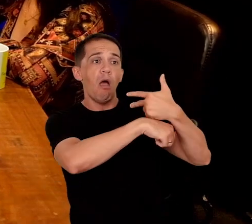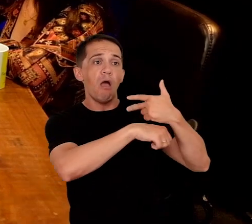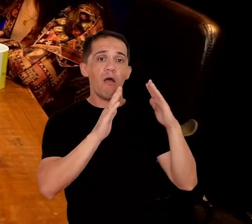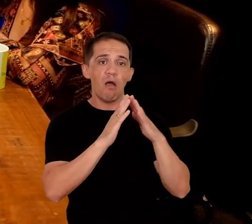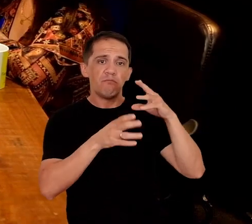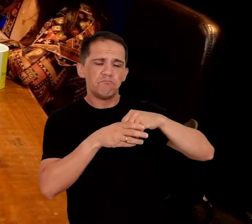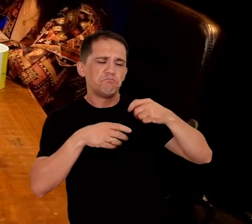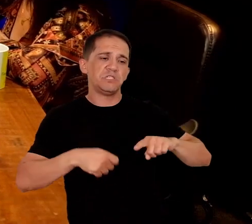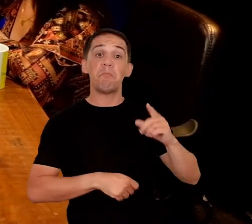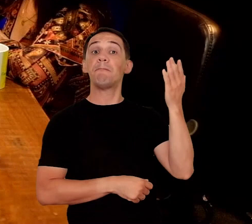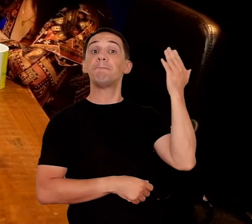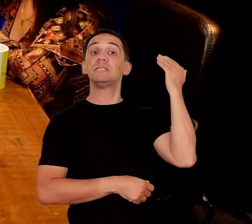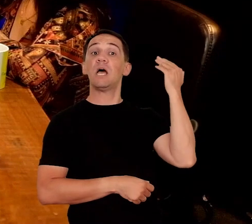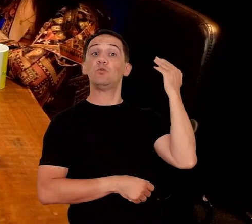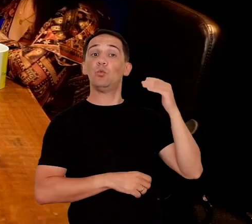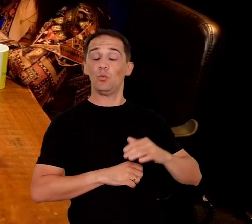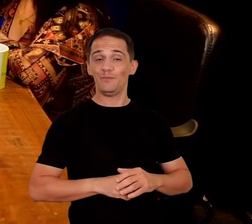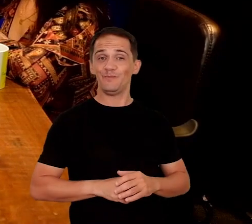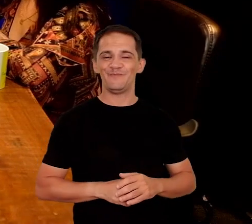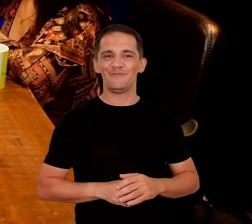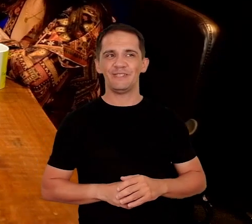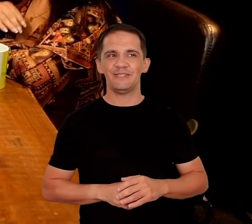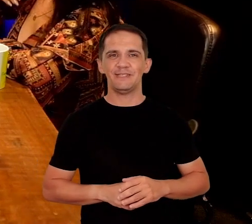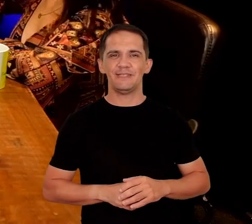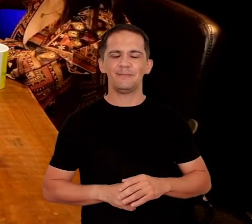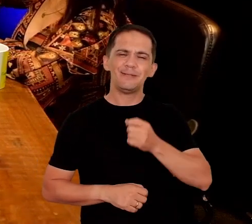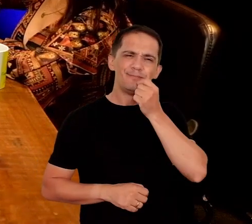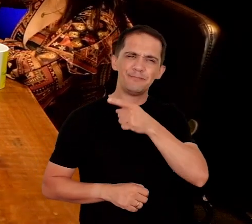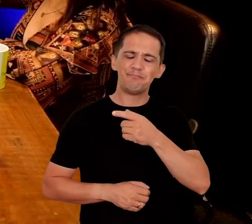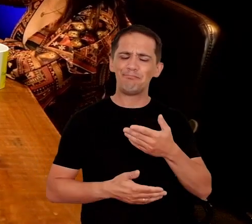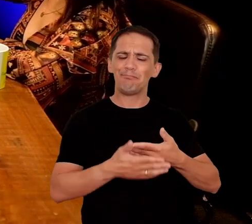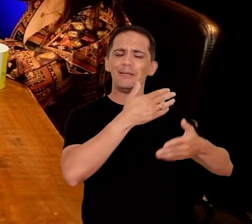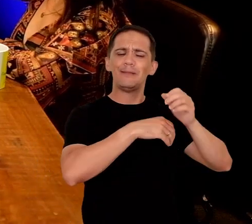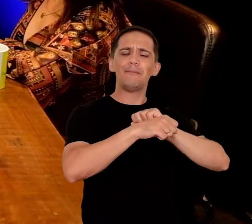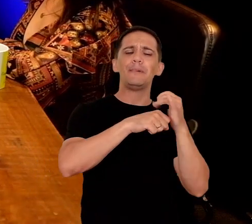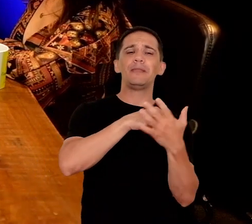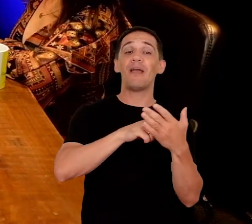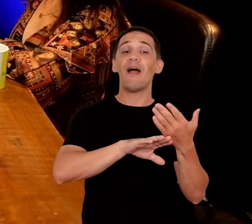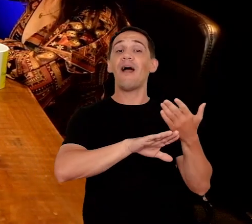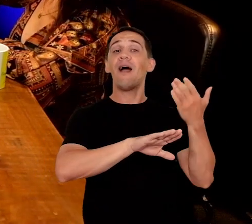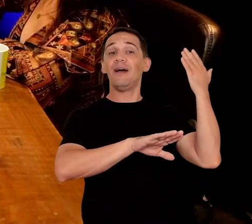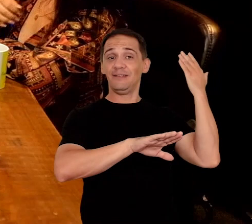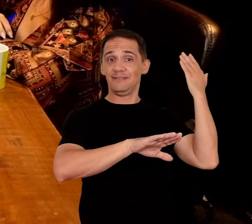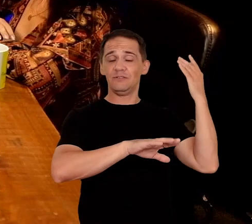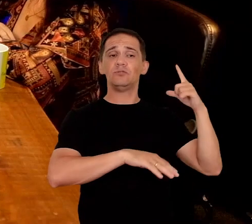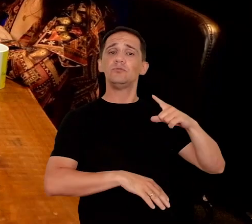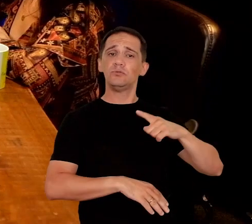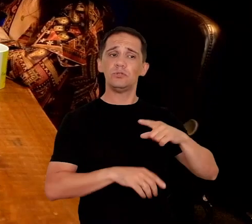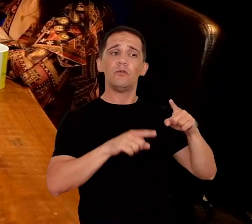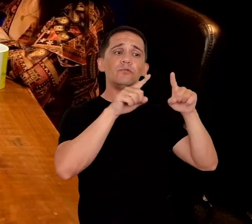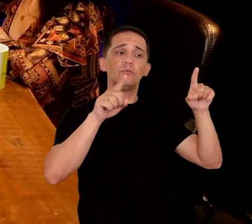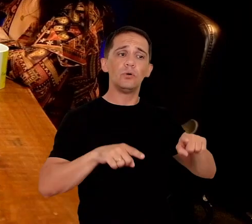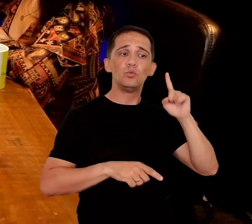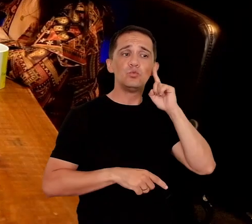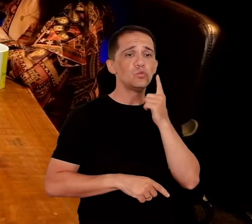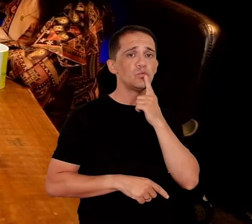isso de... Não, era presencial. E as empresas... É engraçado que antes da pandemia, as empresas, mesmo